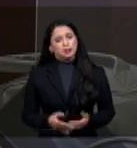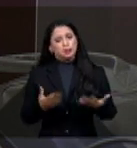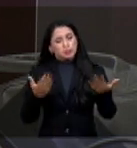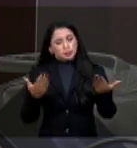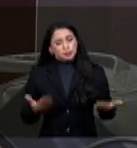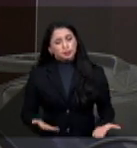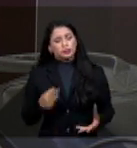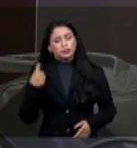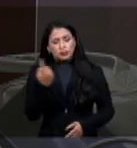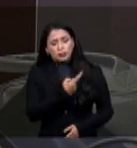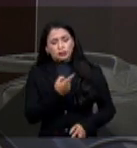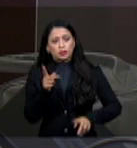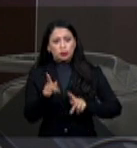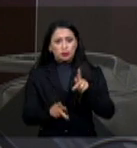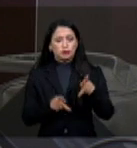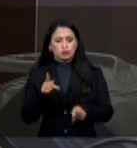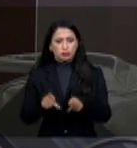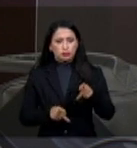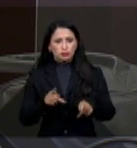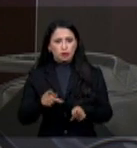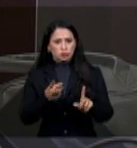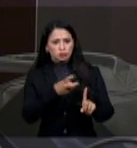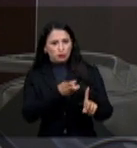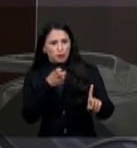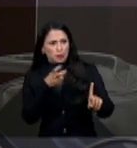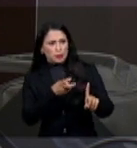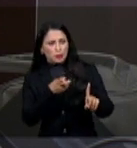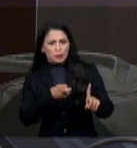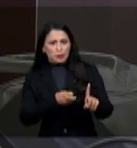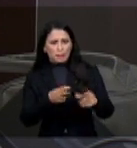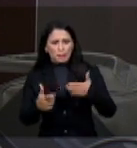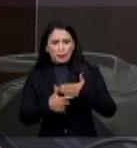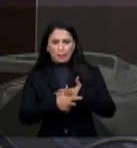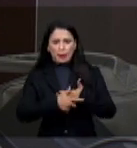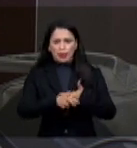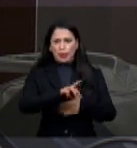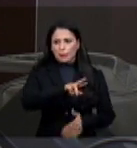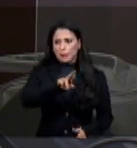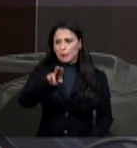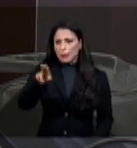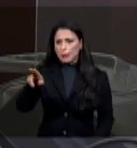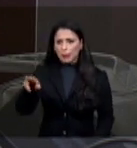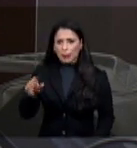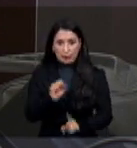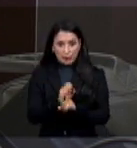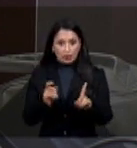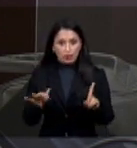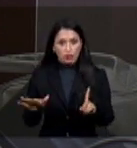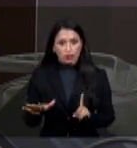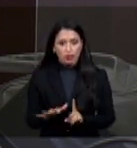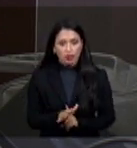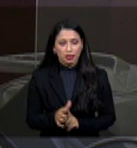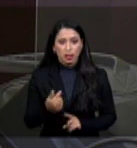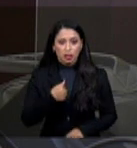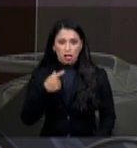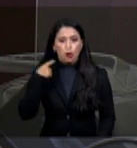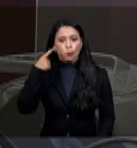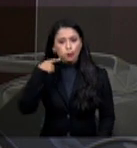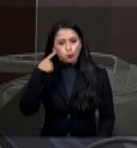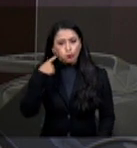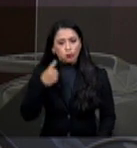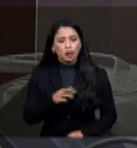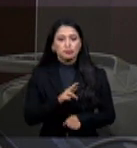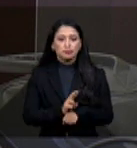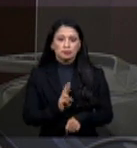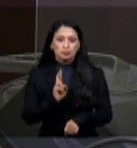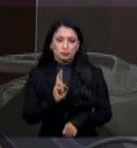povos indígenas, entendemos que, para além de múltiplos papéis que podemos ocupar nessa sociedade, o fato de eu ser advogada,